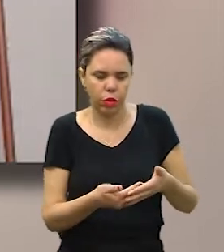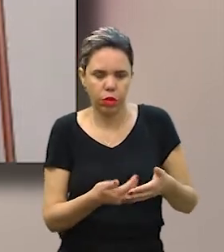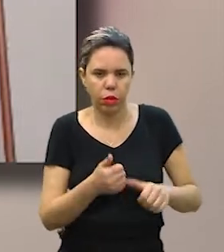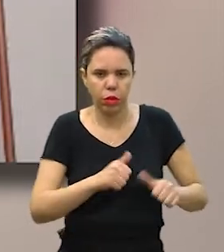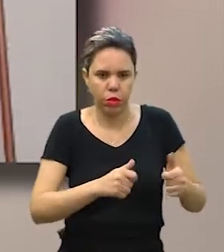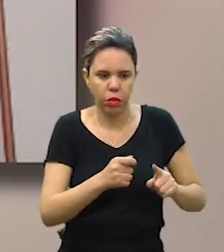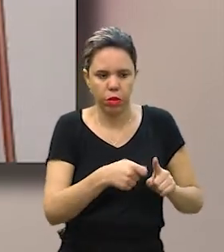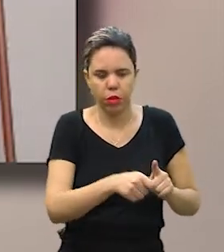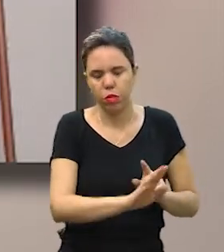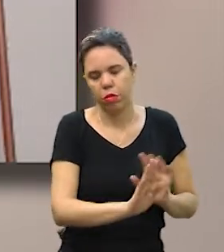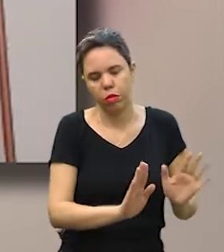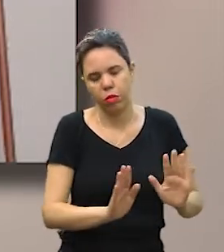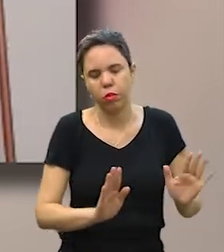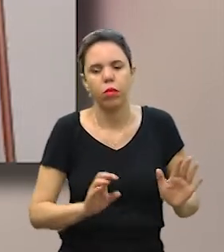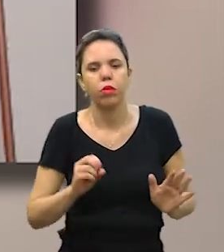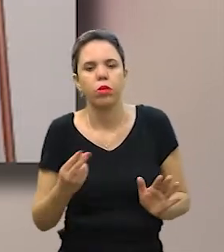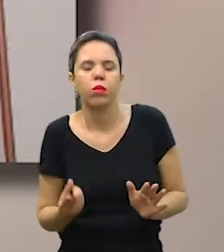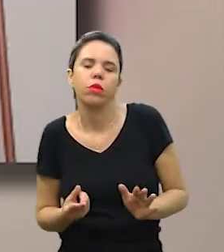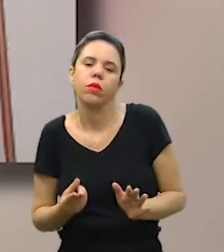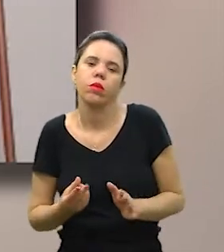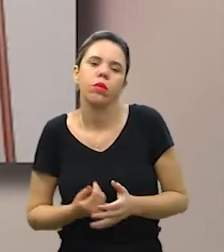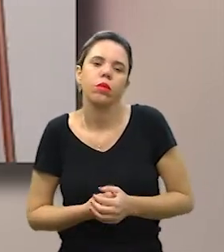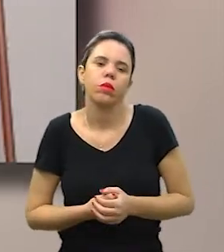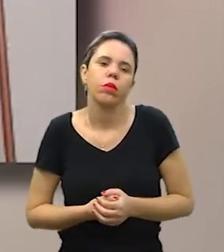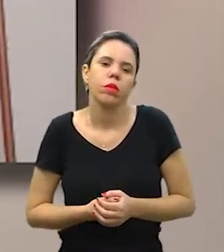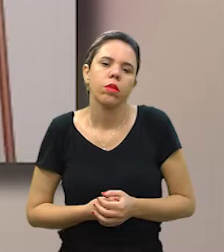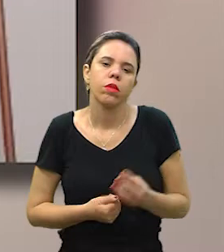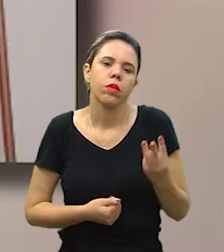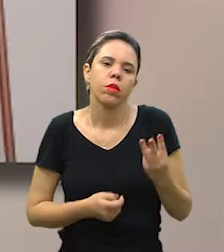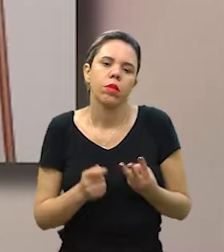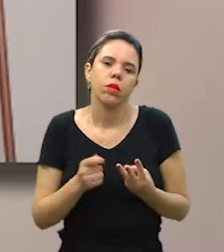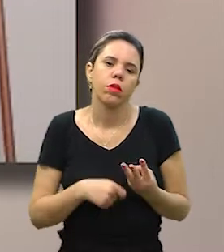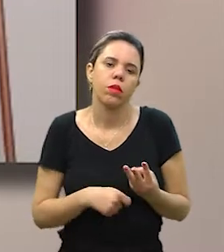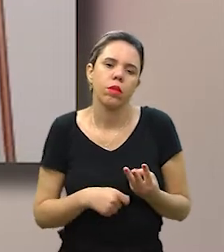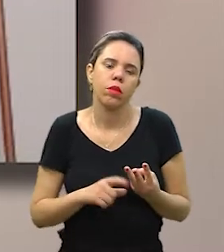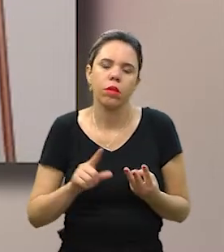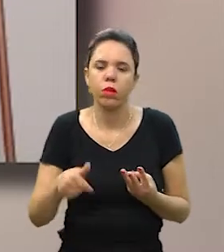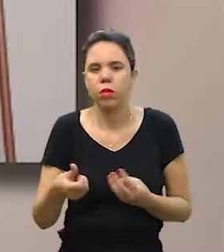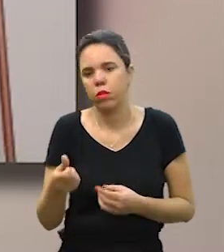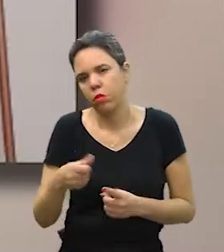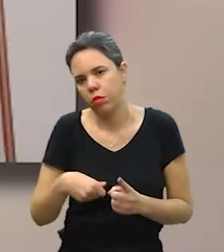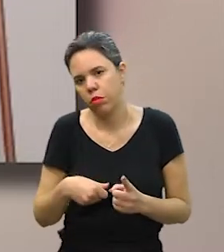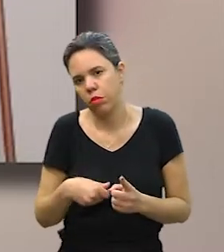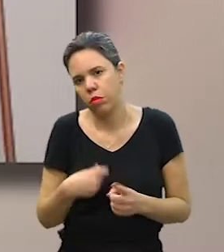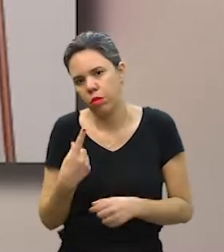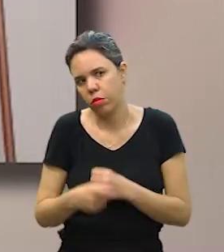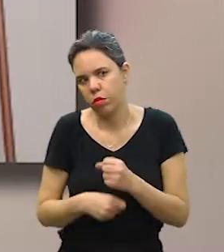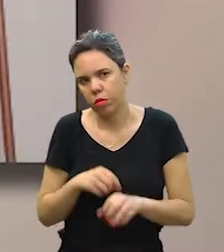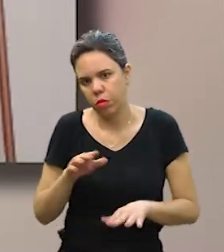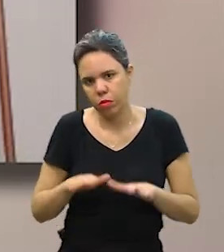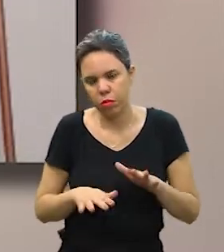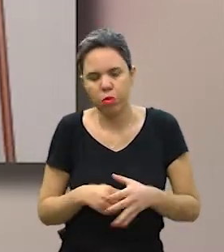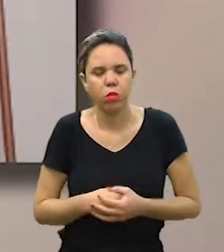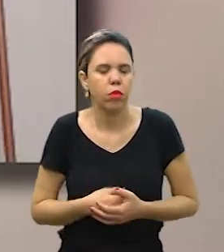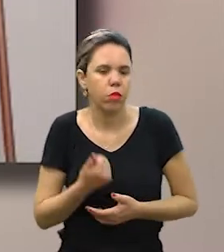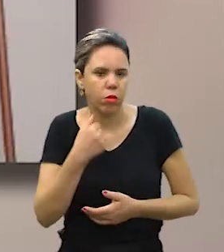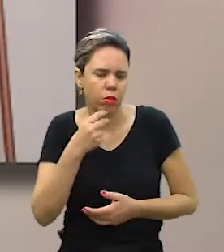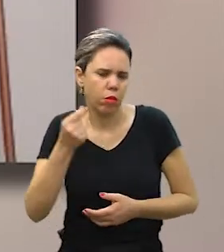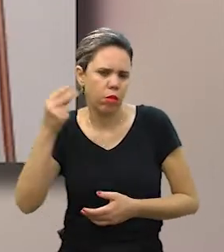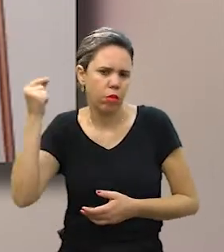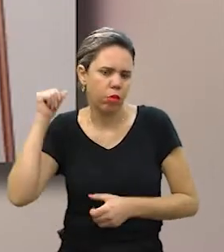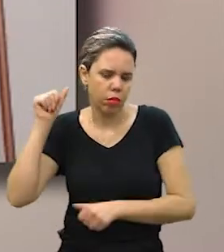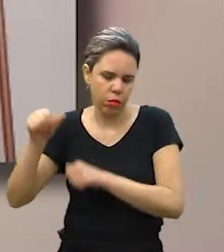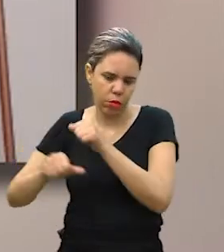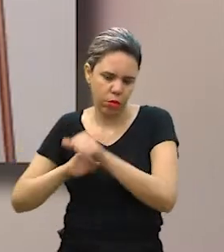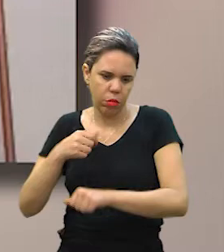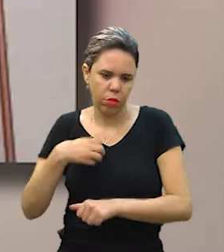criança, mensalmente ou a cada 3 meses, depois a cada 6 meses ou um ano, há muito